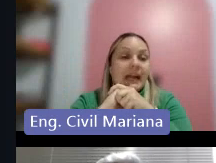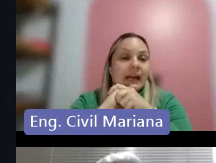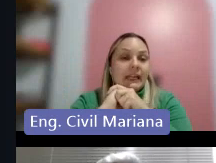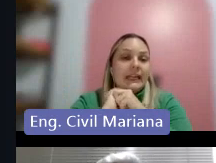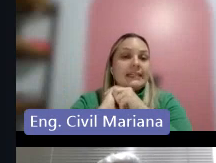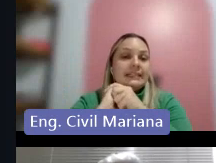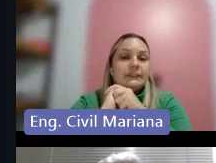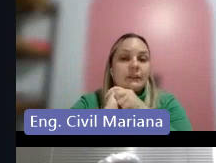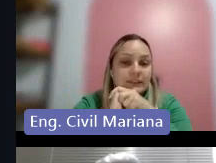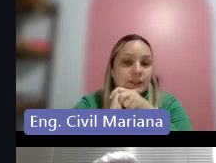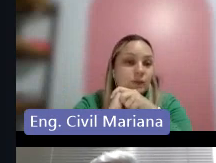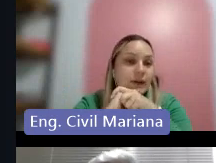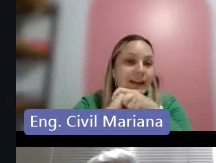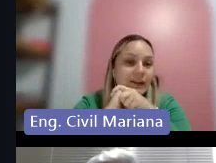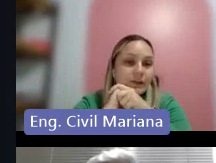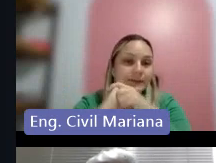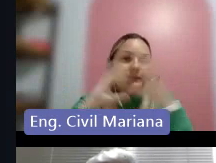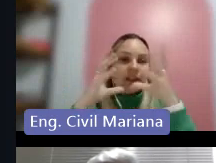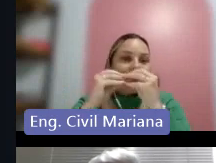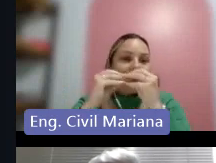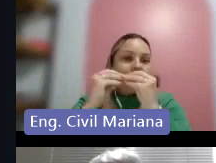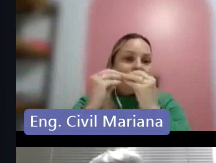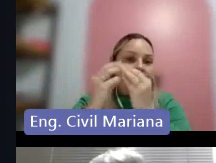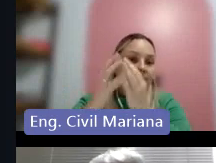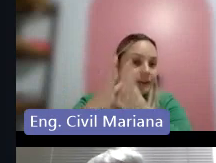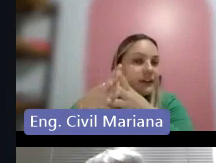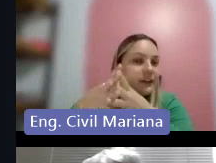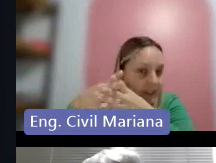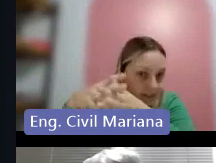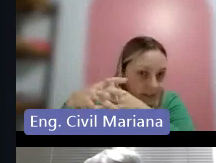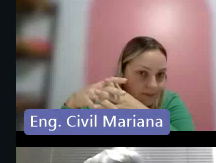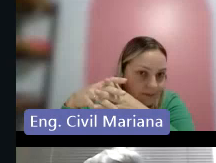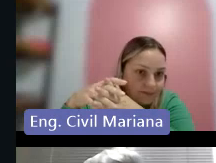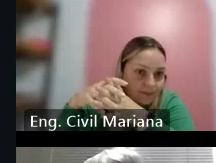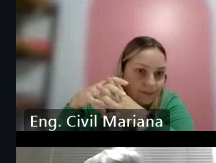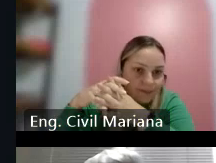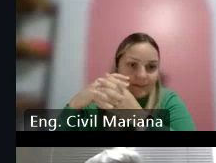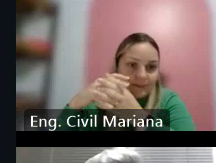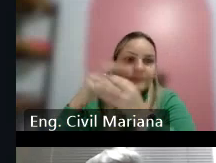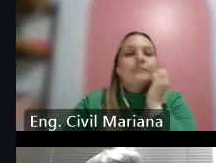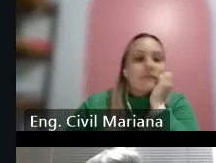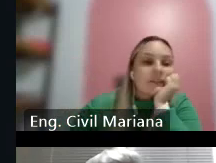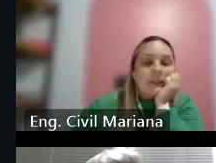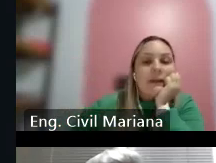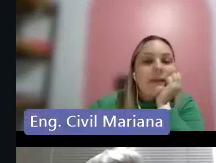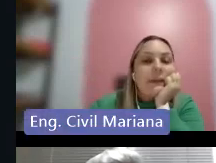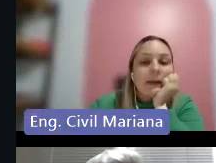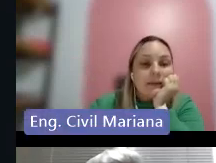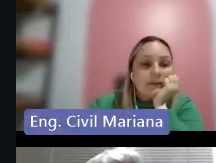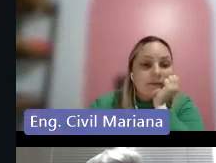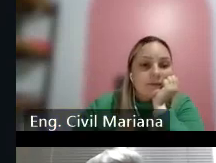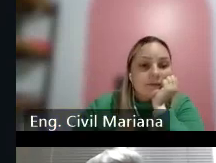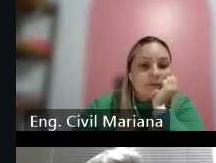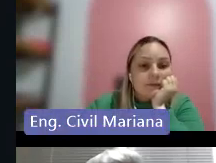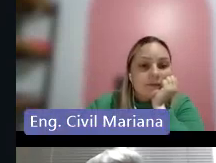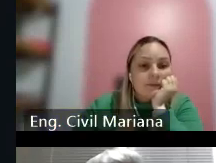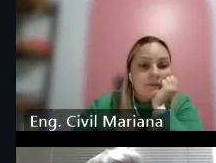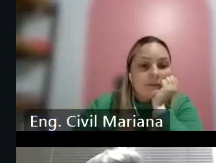tijolo. E eles entram em contato com a água e daí ele faz essa eflorescência. O Também Rafael, é acho uma parte.